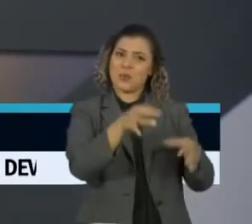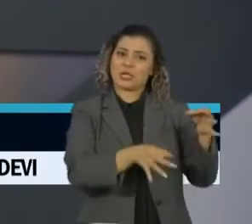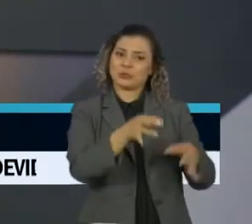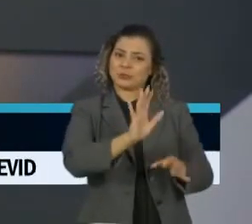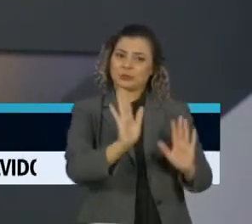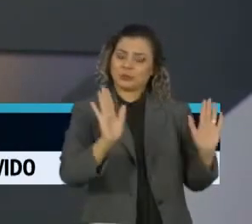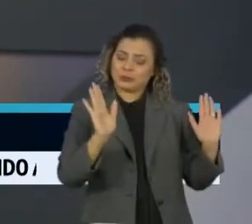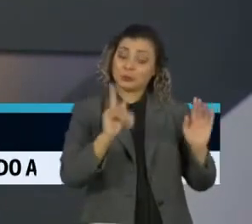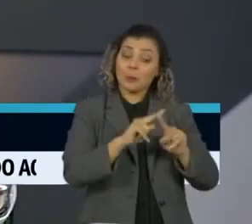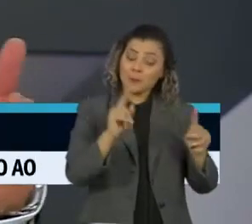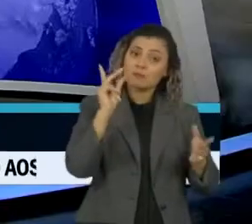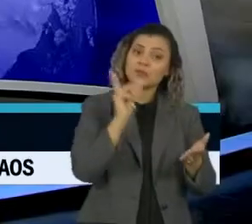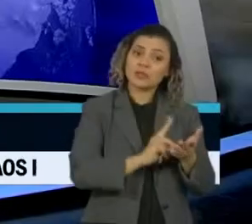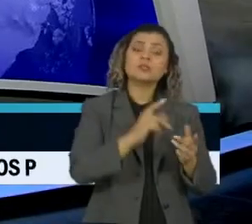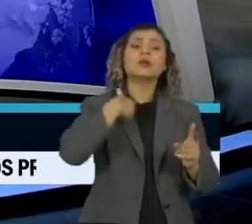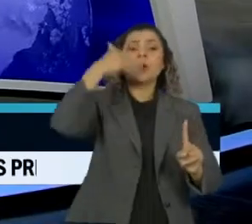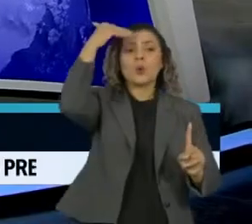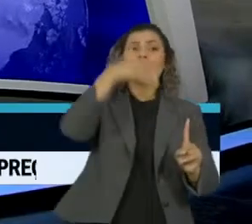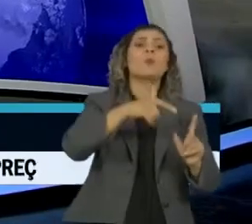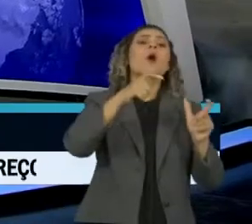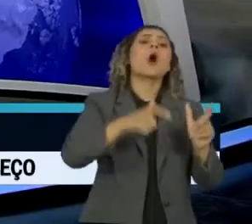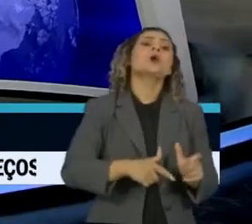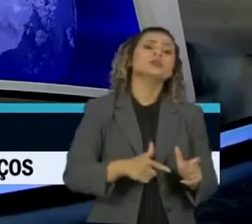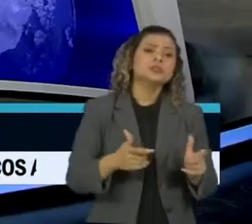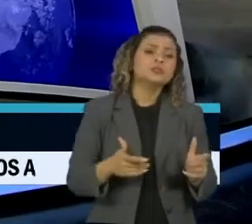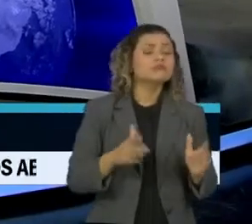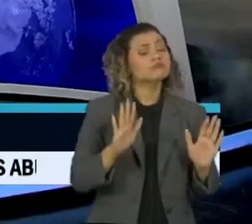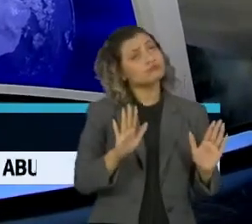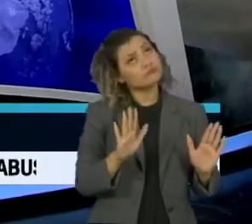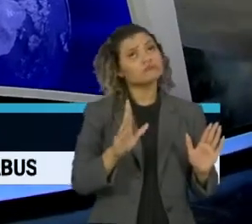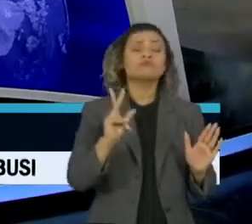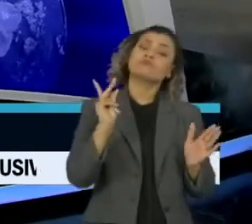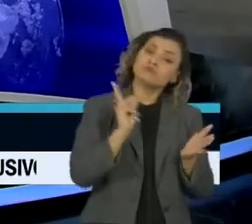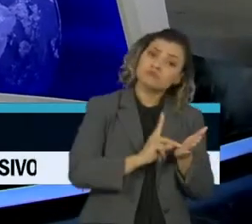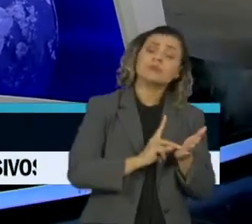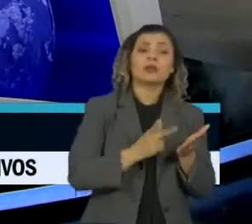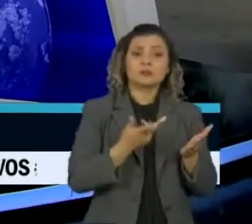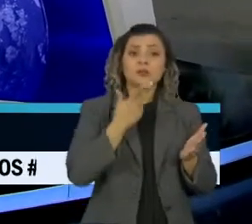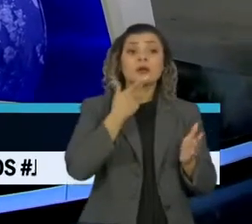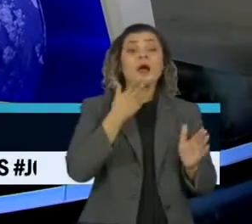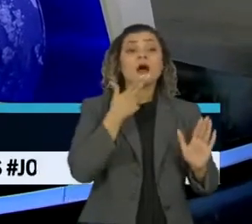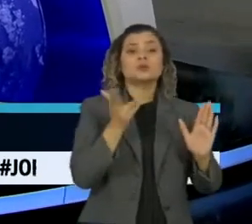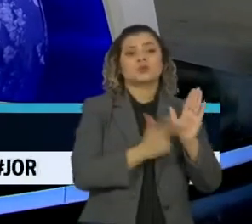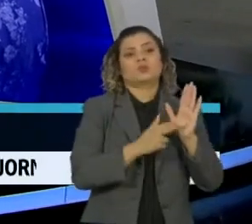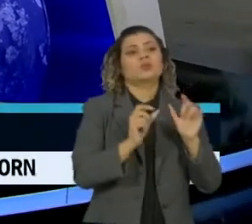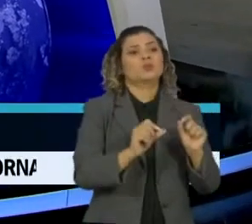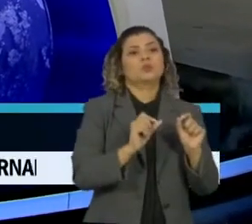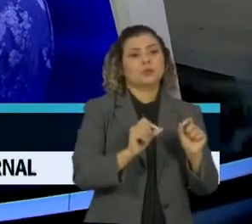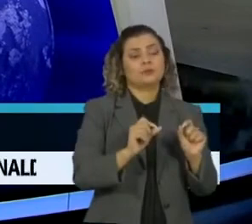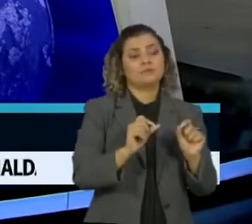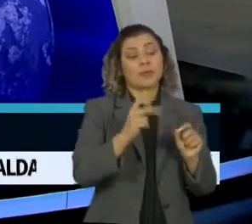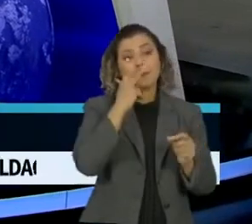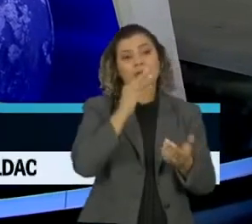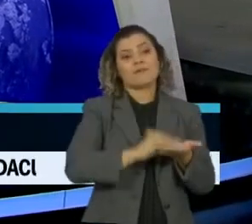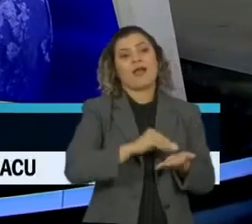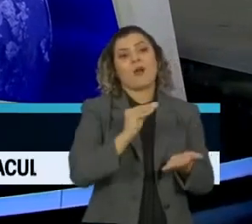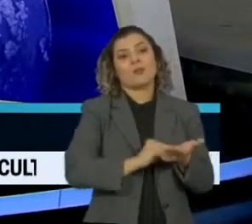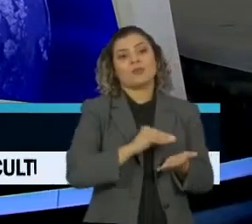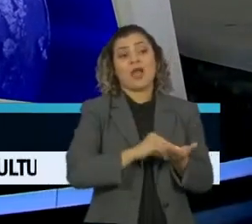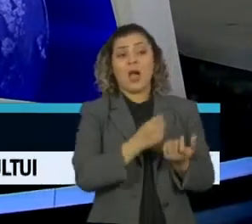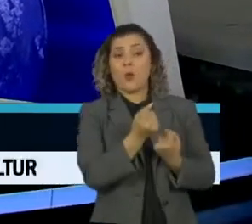Onde é que eu acho que está a culpa, se é que a gente pode chamar assim, mas mais do que isso, a ausência do governo? Foi no que você acabou de dizer.